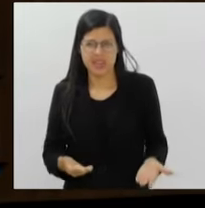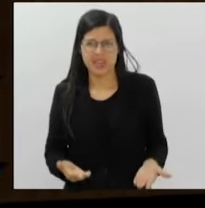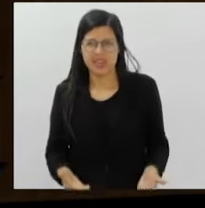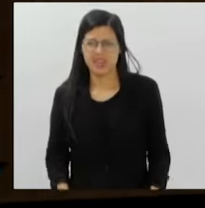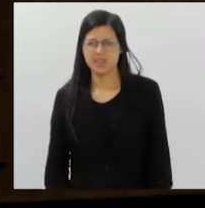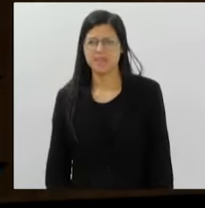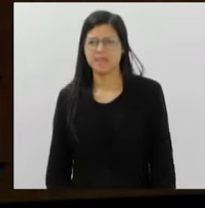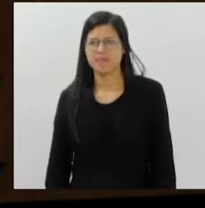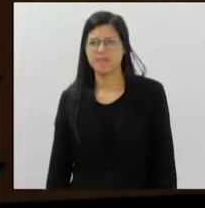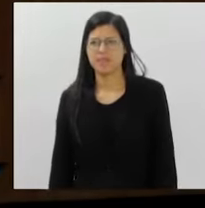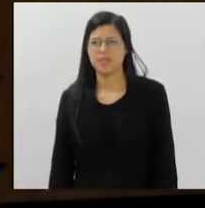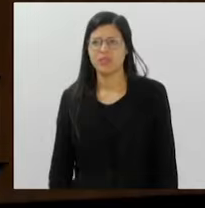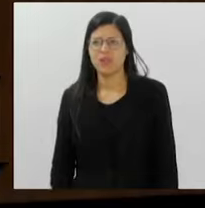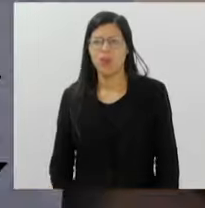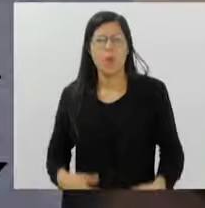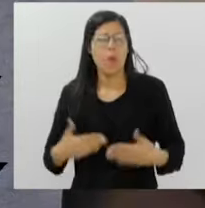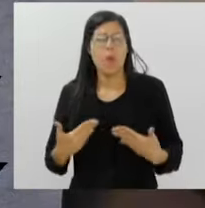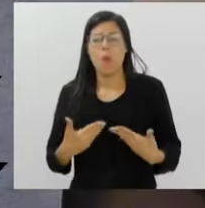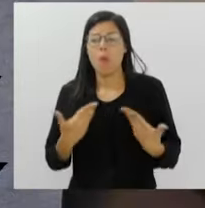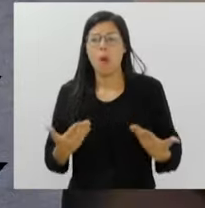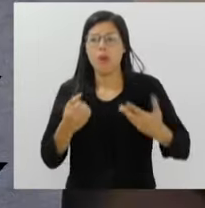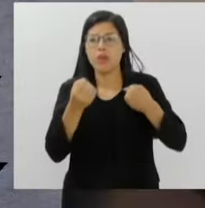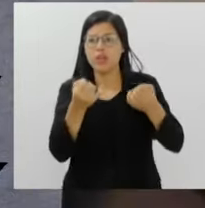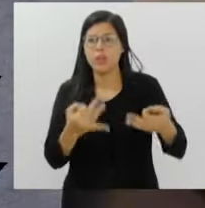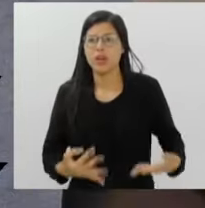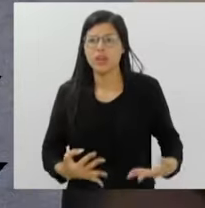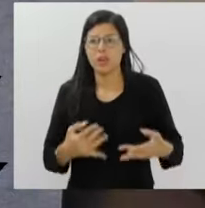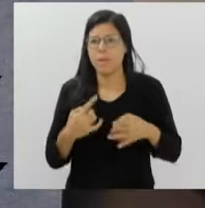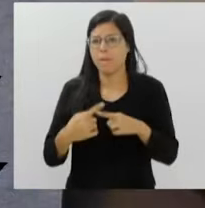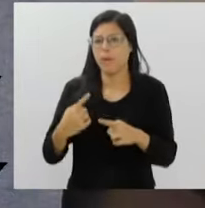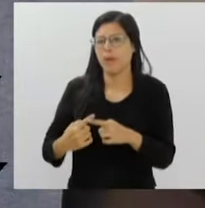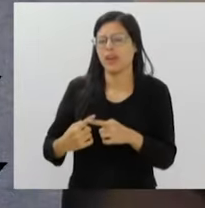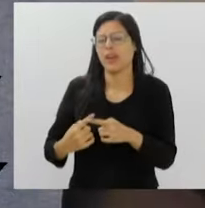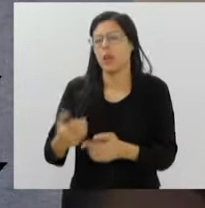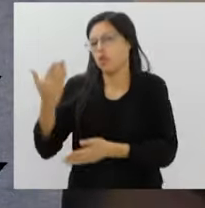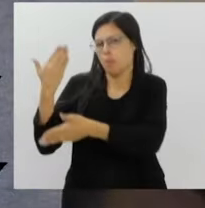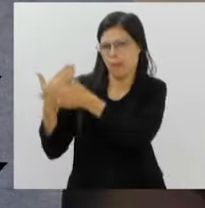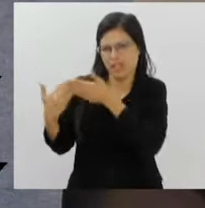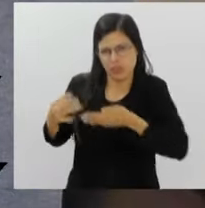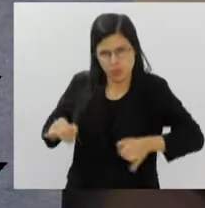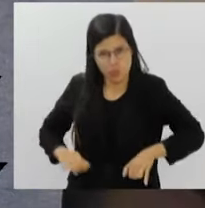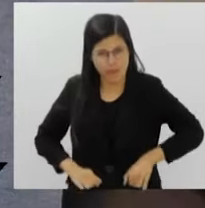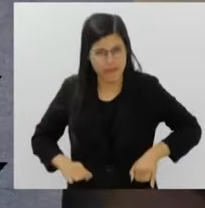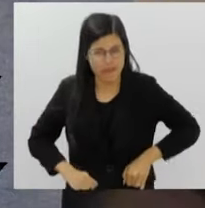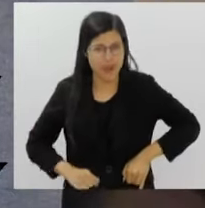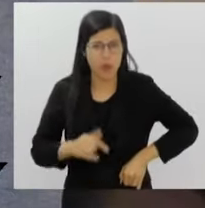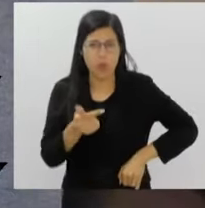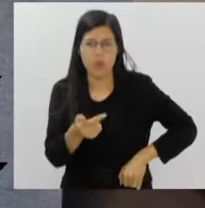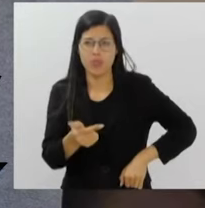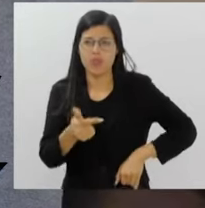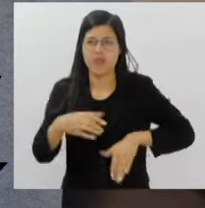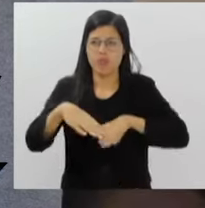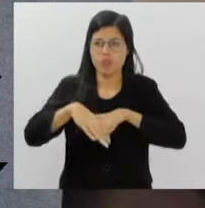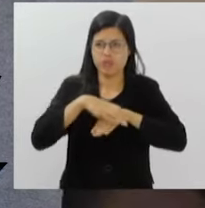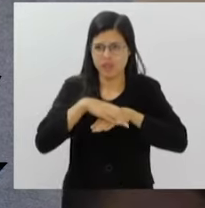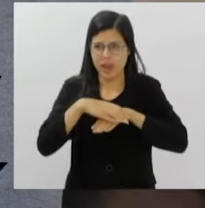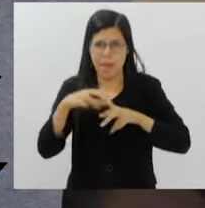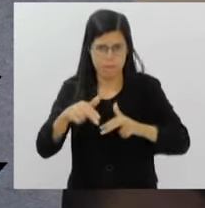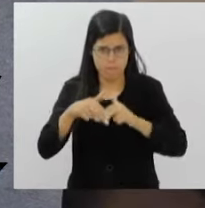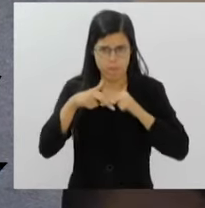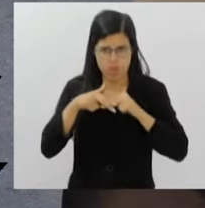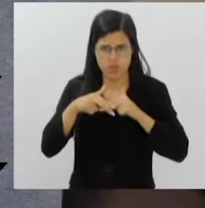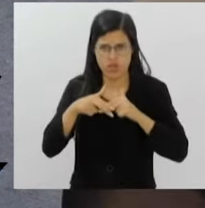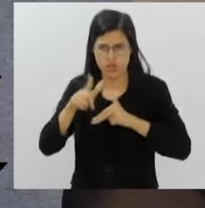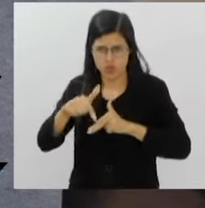não... Qual é a justificativa? Que ele não teve um tênis na infância? E porque ele não teve um tênis, ele então se